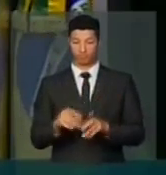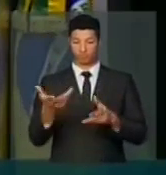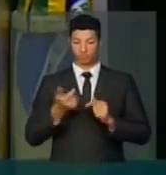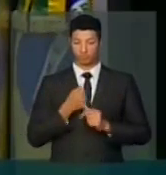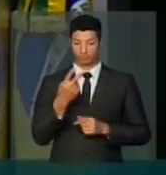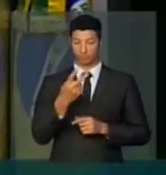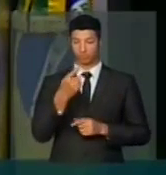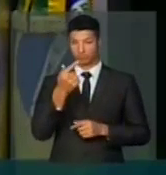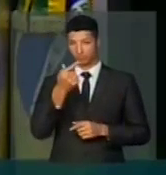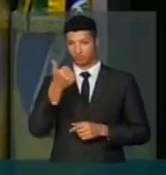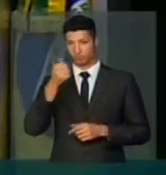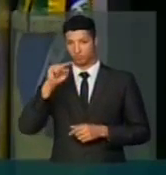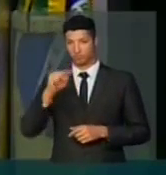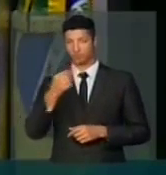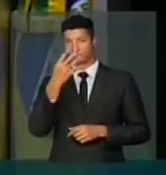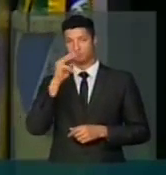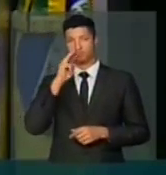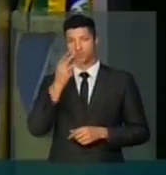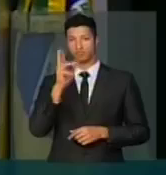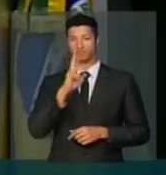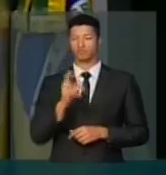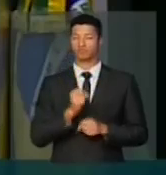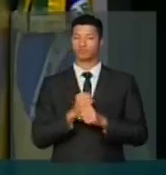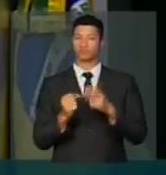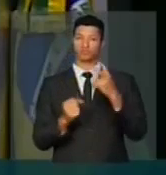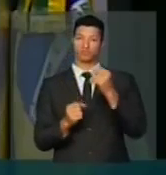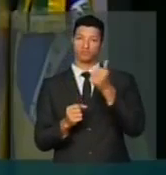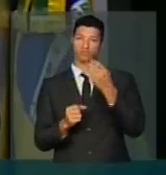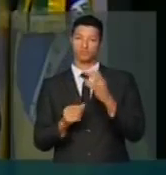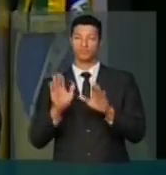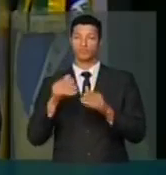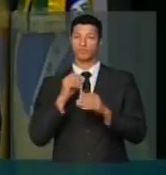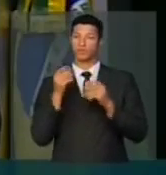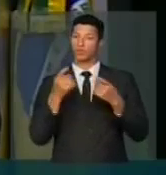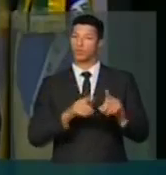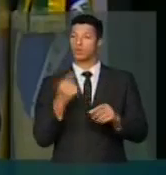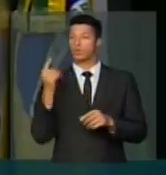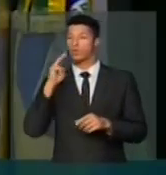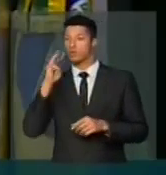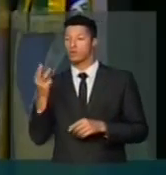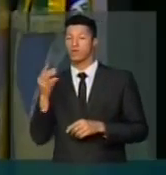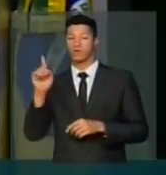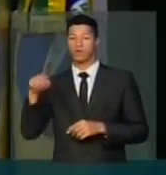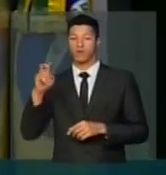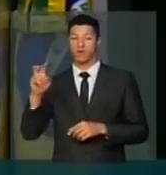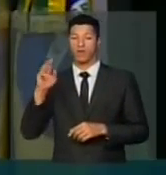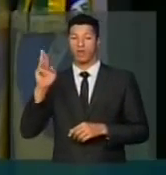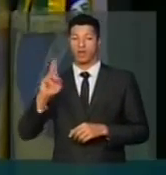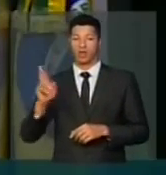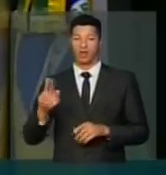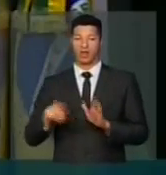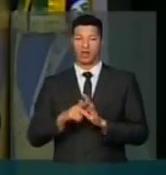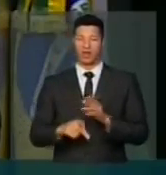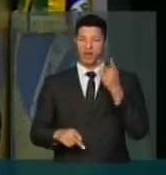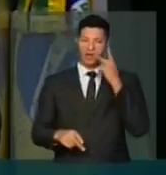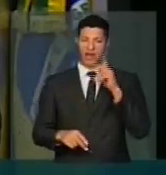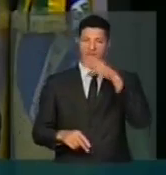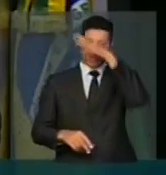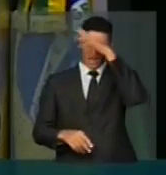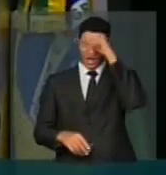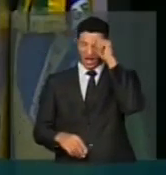recebeu 271,4 milhões de reais em 2014, contra apenas 1,5 milhão de reais para